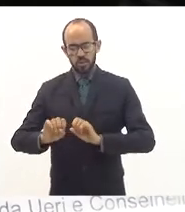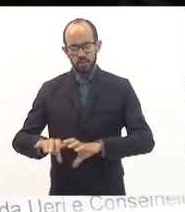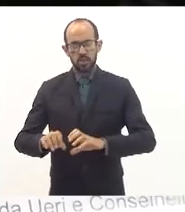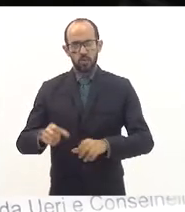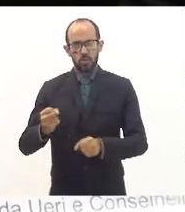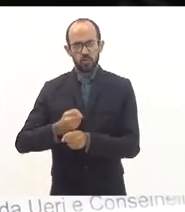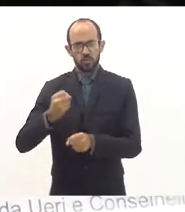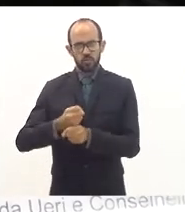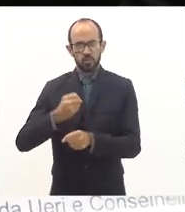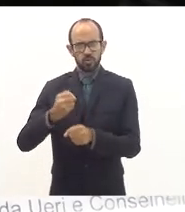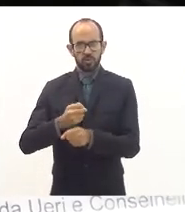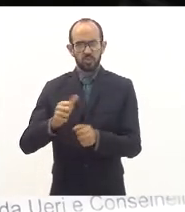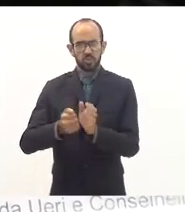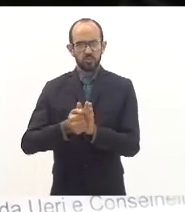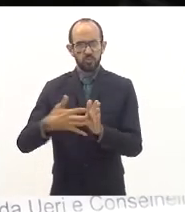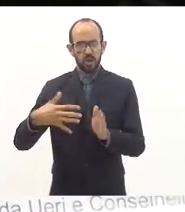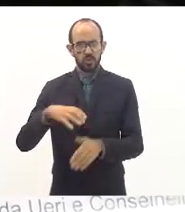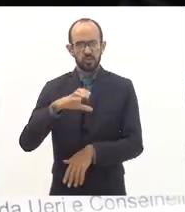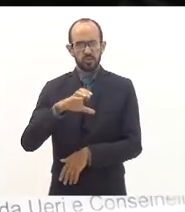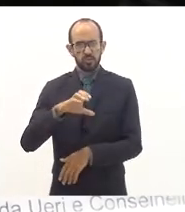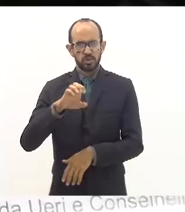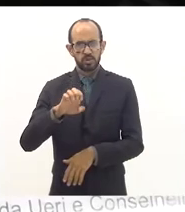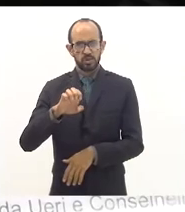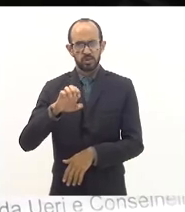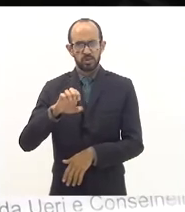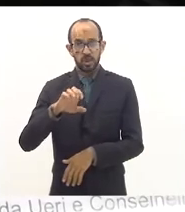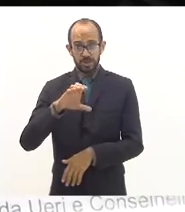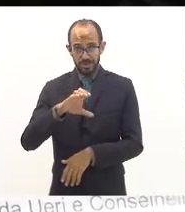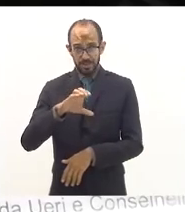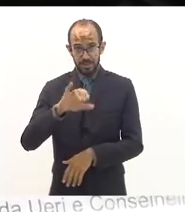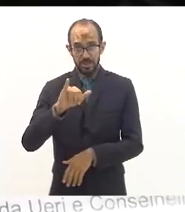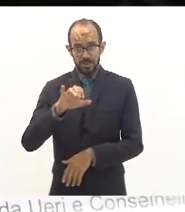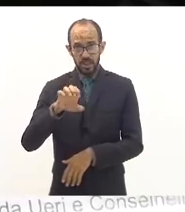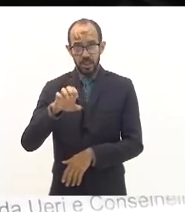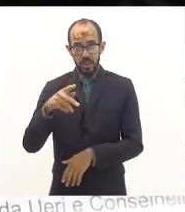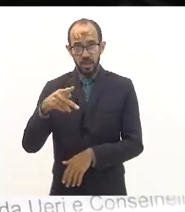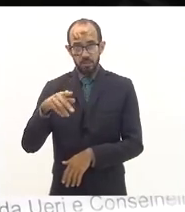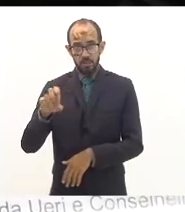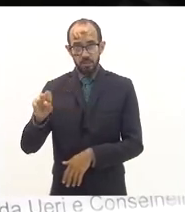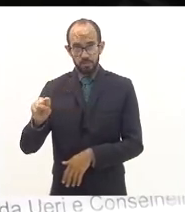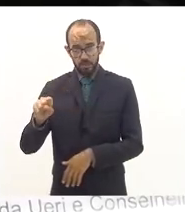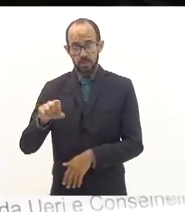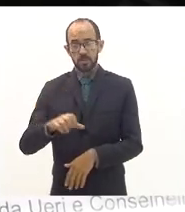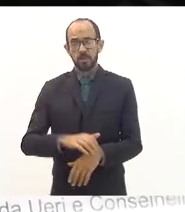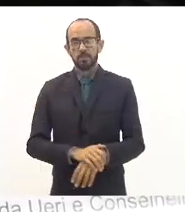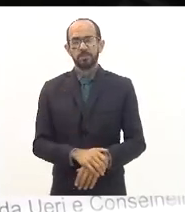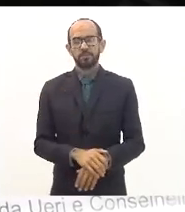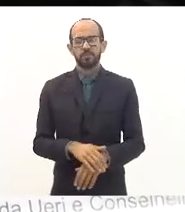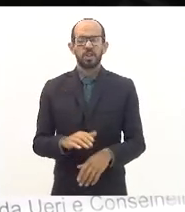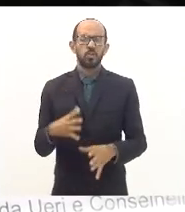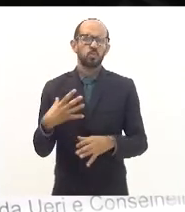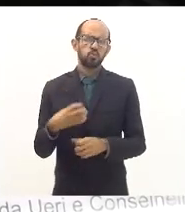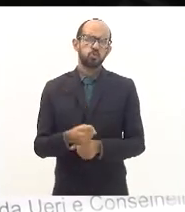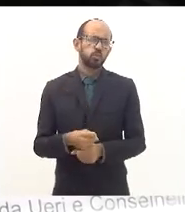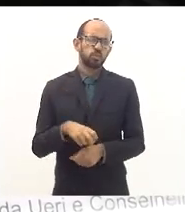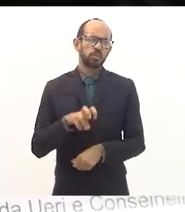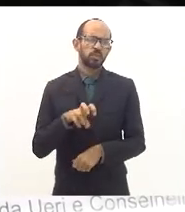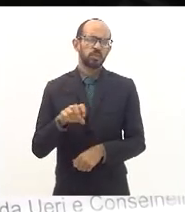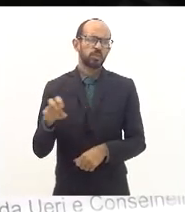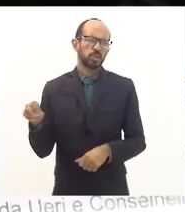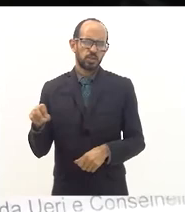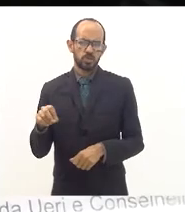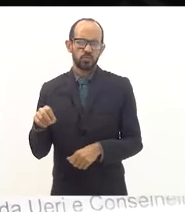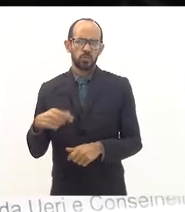construindo centenas de CIEPs, né? Ao todo 500, quando por duas vezes governou